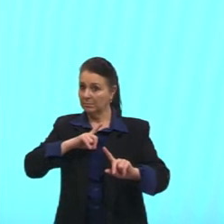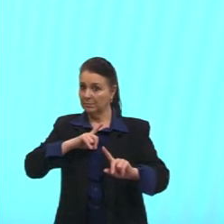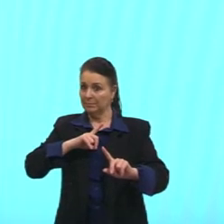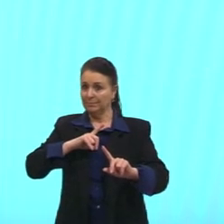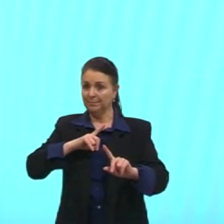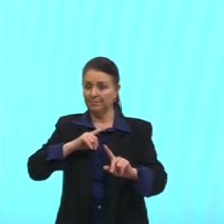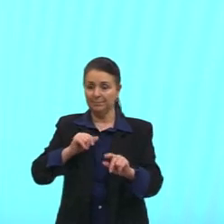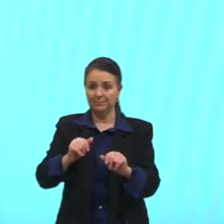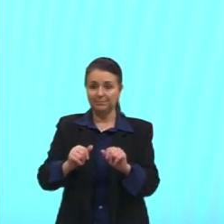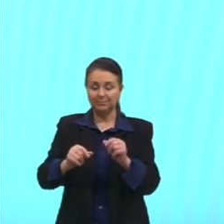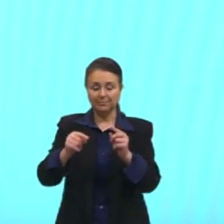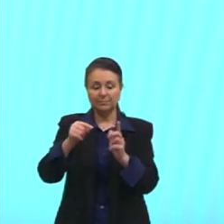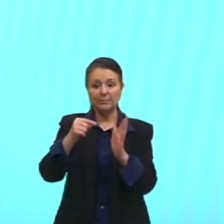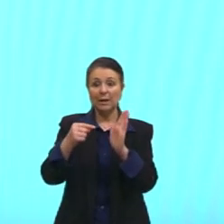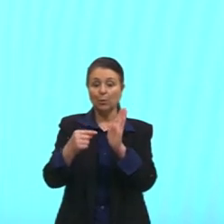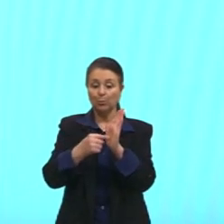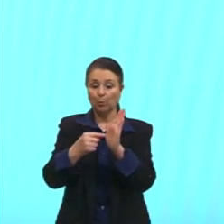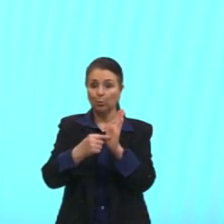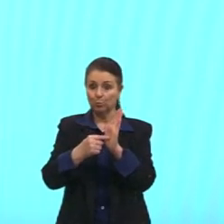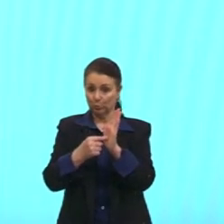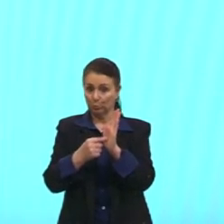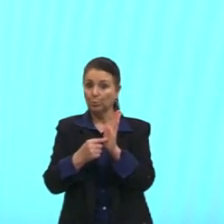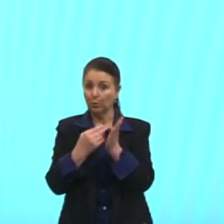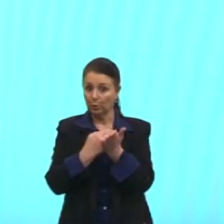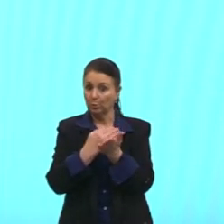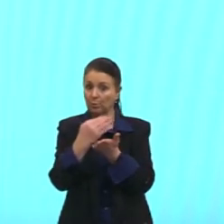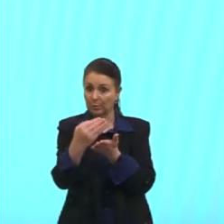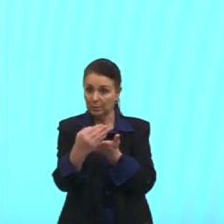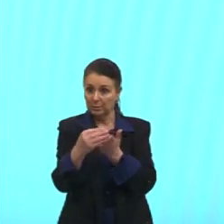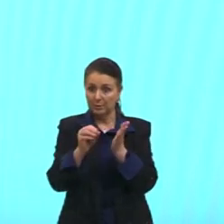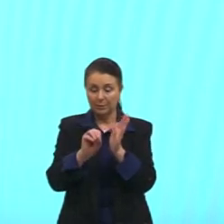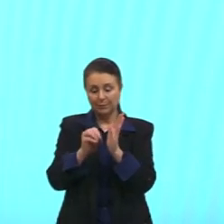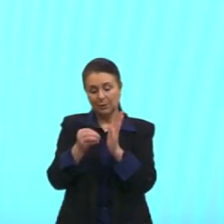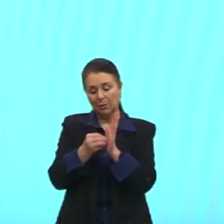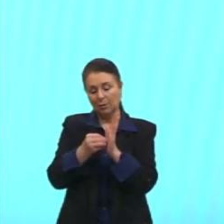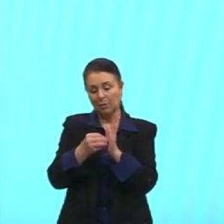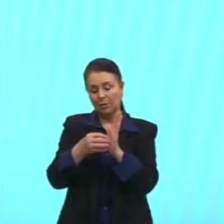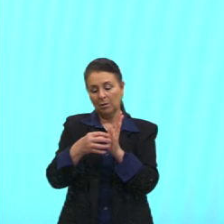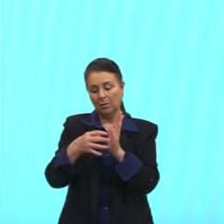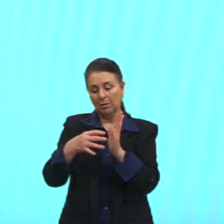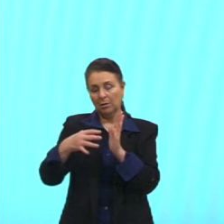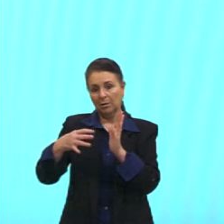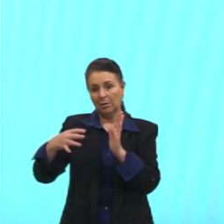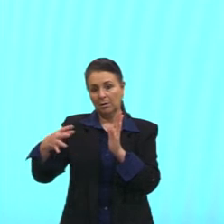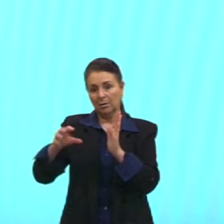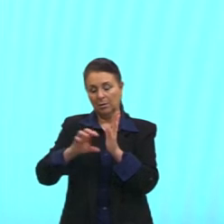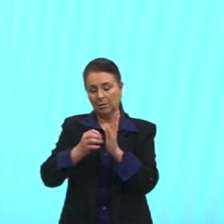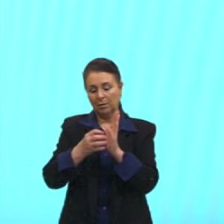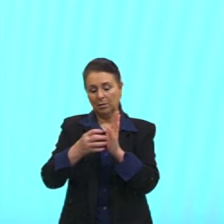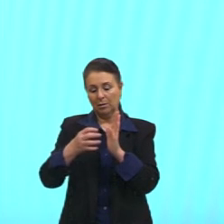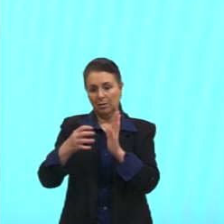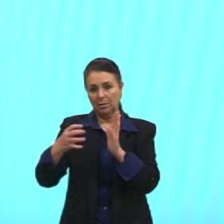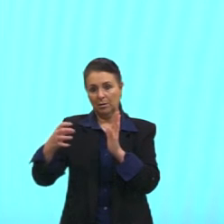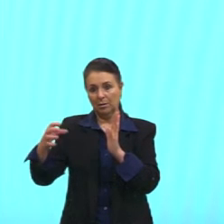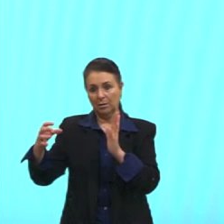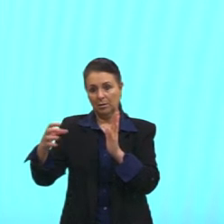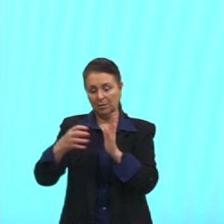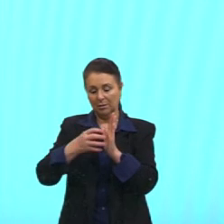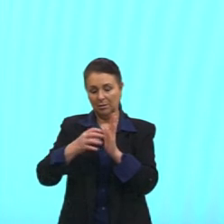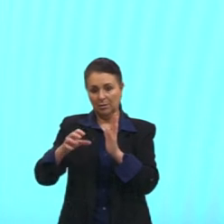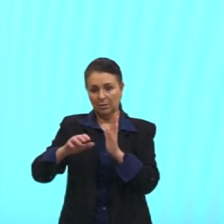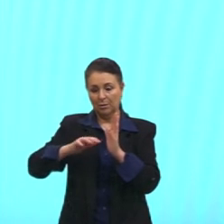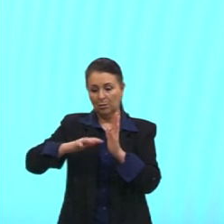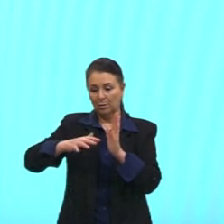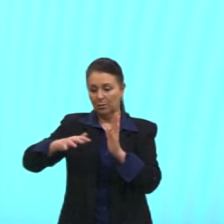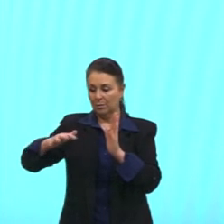aqui. Então, aqui eu tenho um ponto inicial, né, dessa frente de onda, e aqui eu tenho vários pontos, tá, ao redor. Então, cada ponto